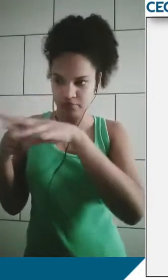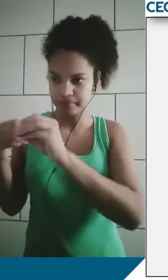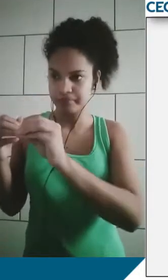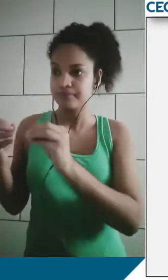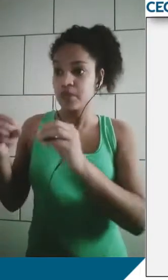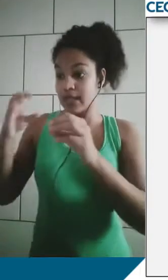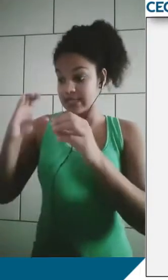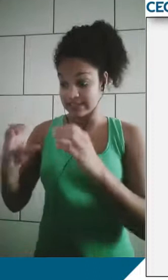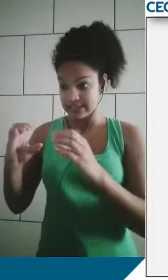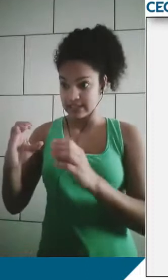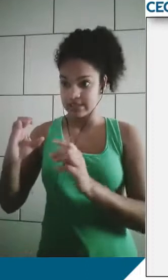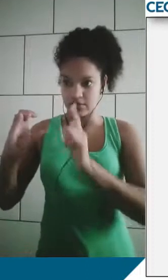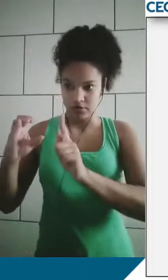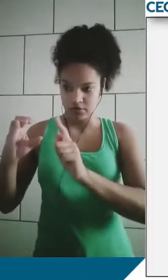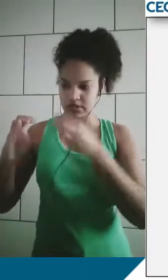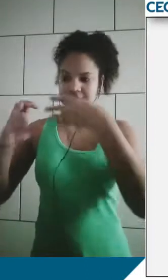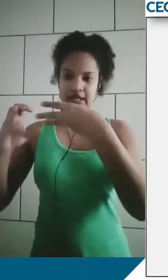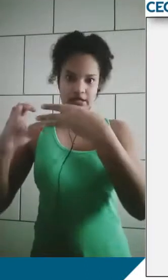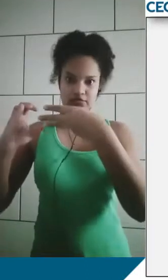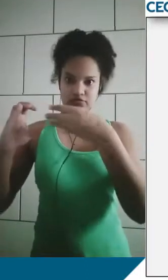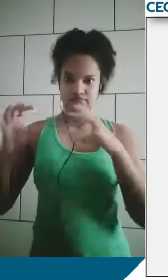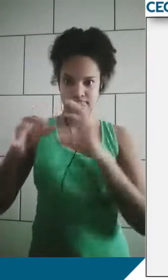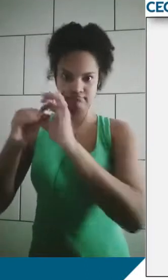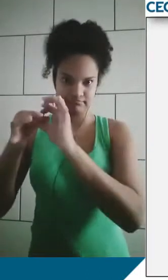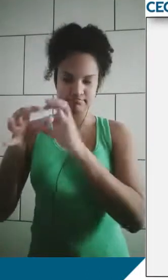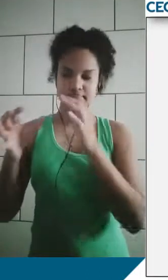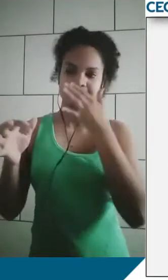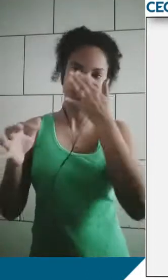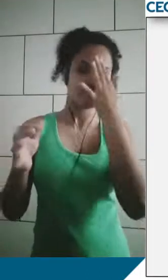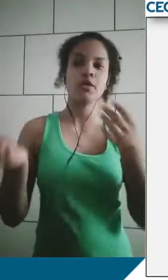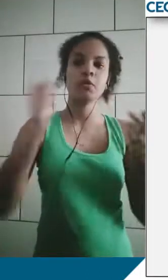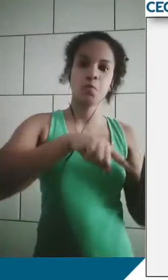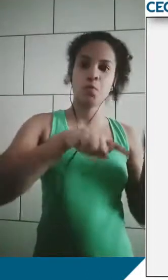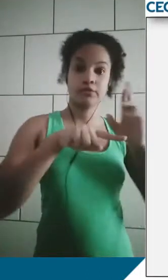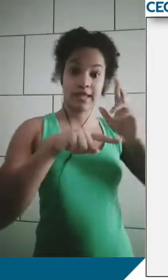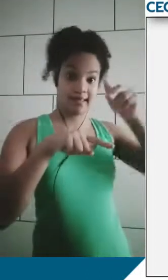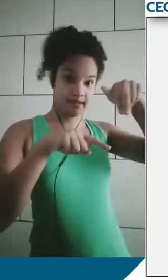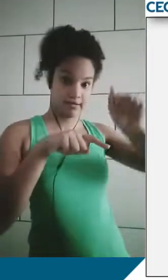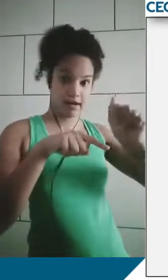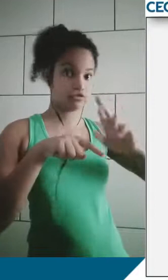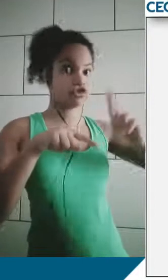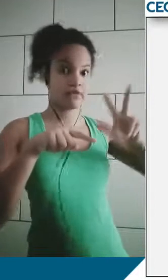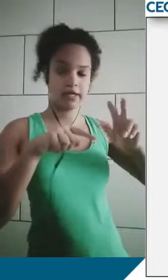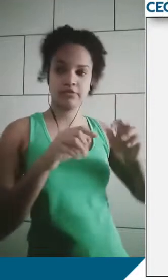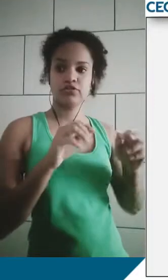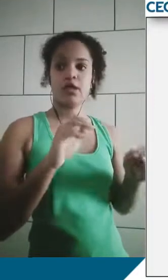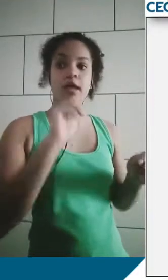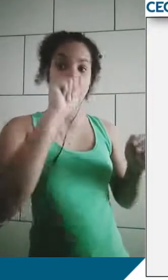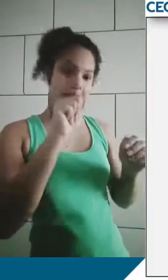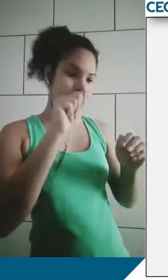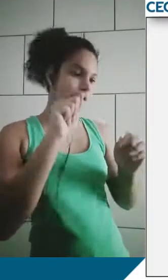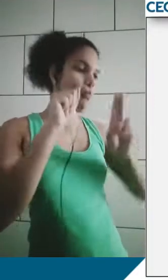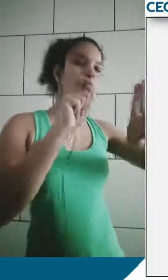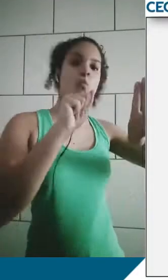três pontes de hidrogênio. No RNA, no lugar da timina, entra a uracila. Apesar